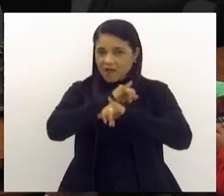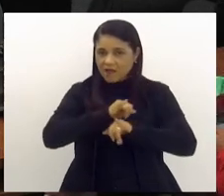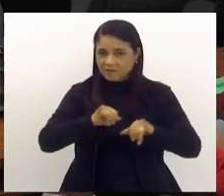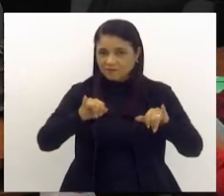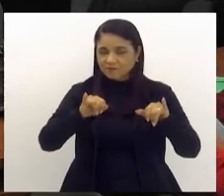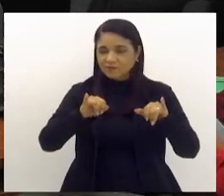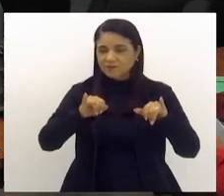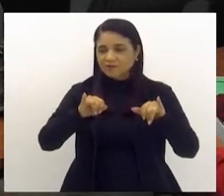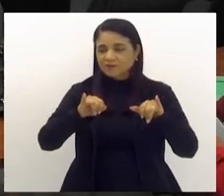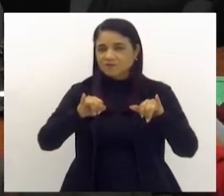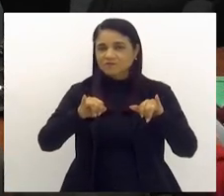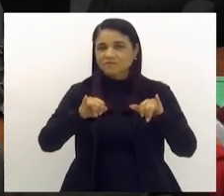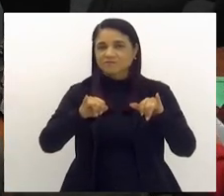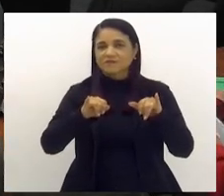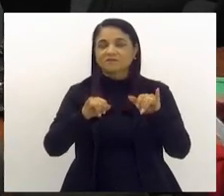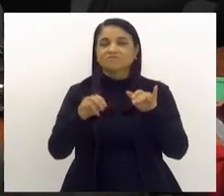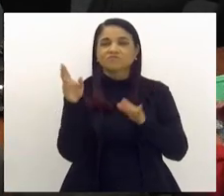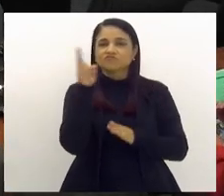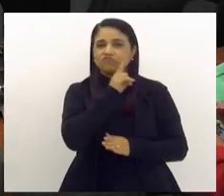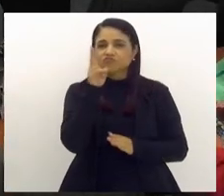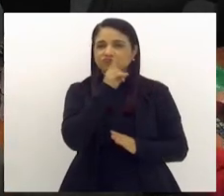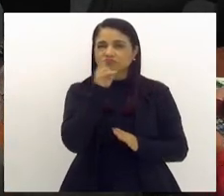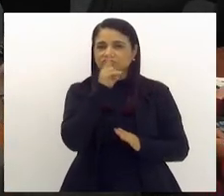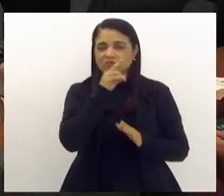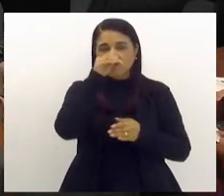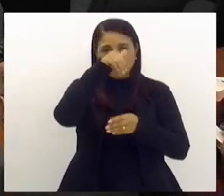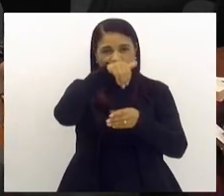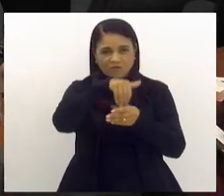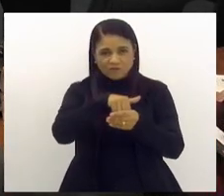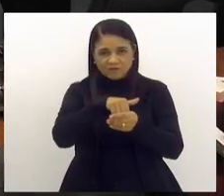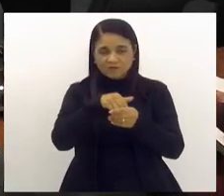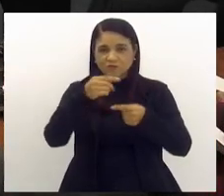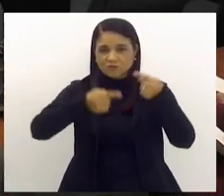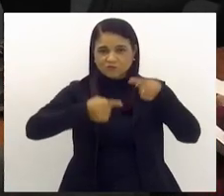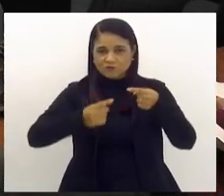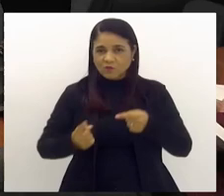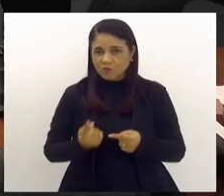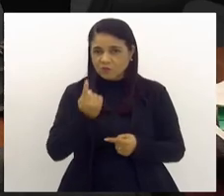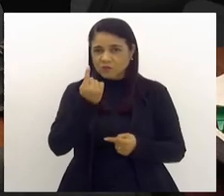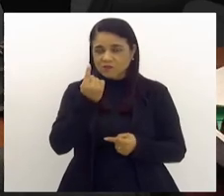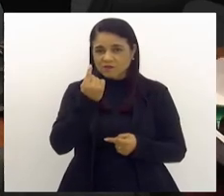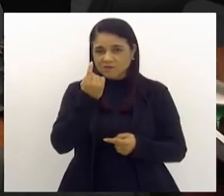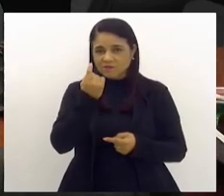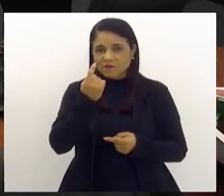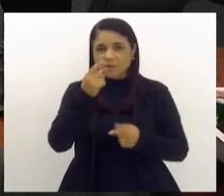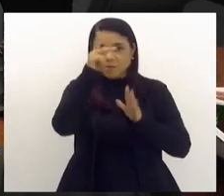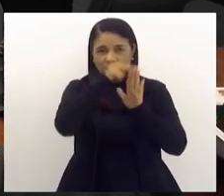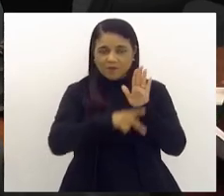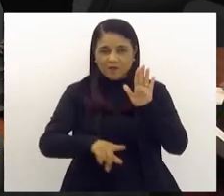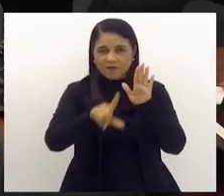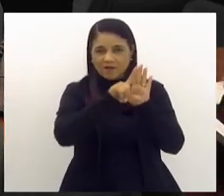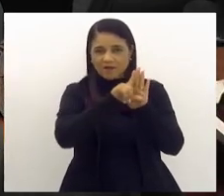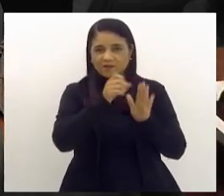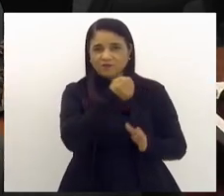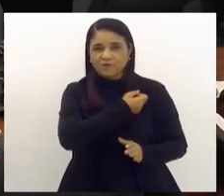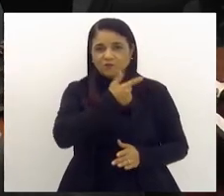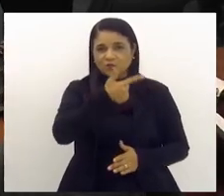Anuncio, em regime de urgência, em votação, em discussão única, projeto de lei